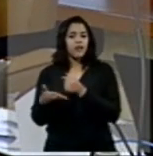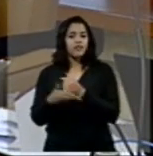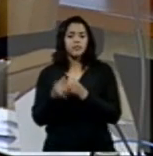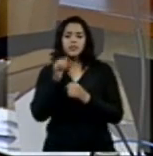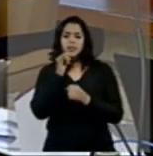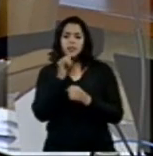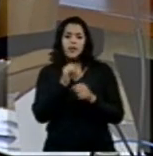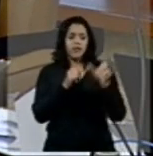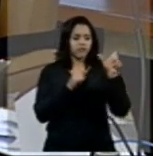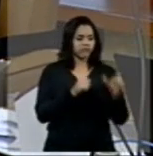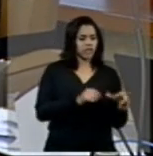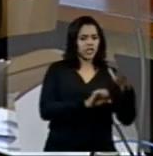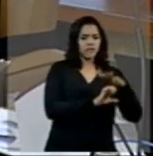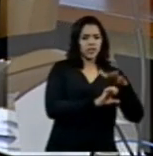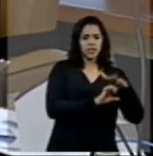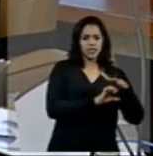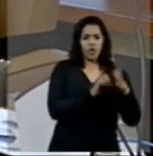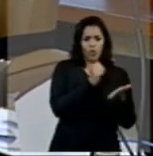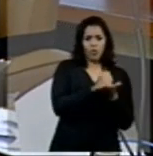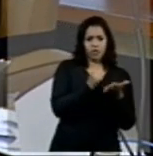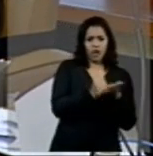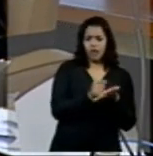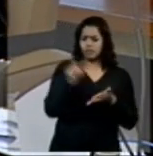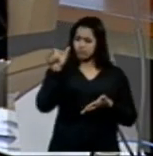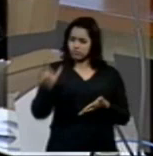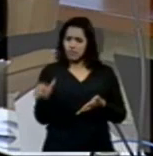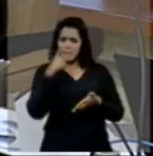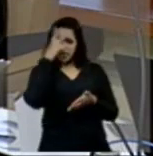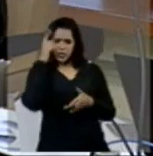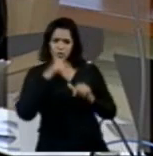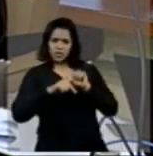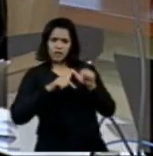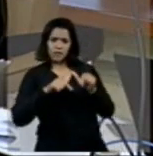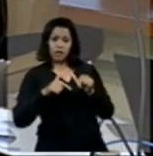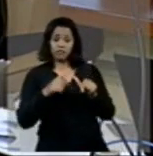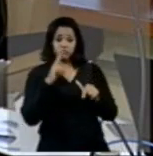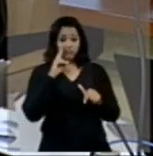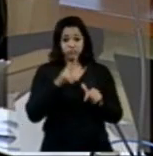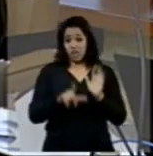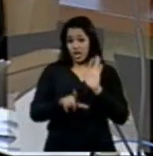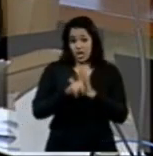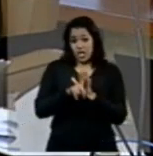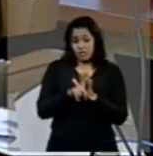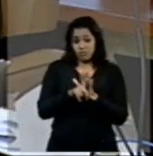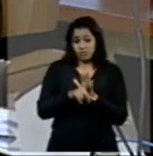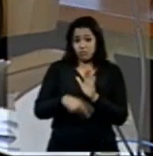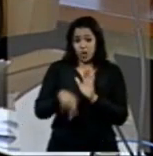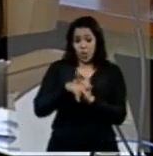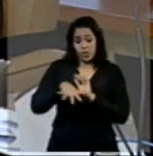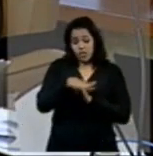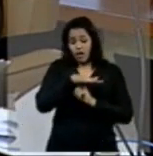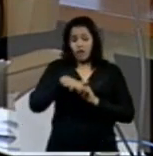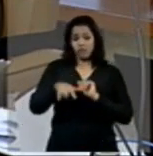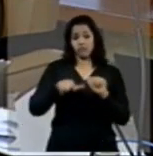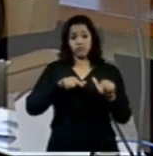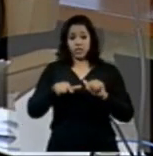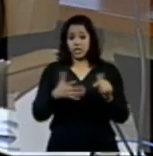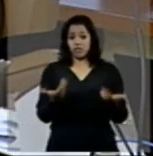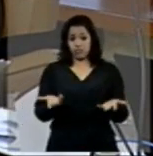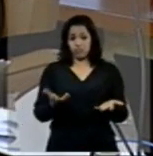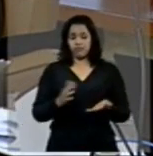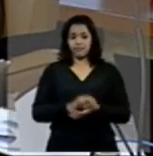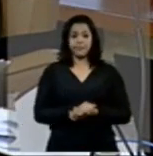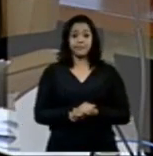empregador e empregado positivados pela então legislação trabalhista. Como disse e